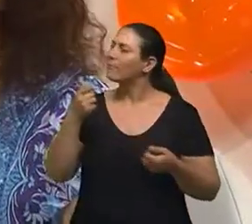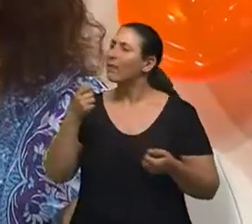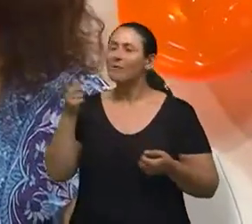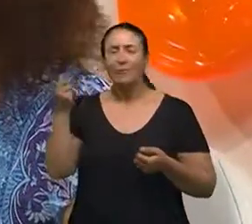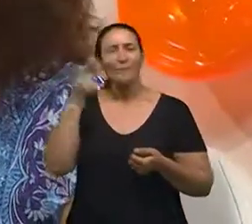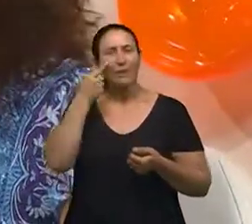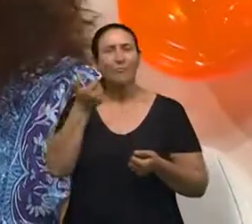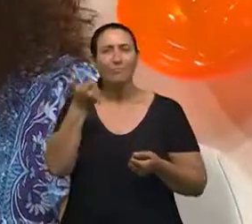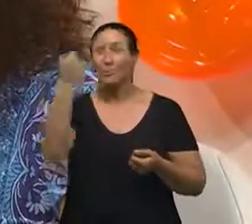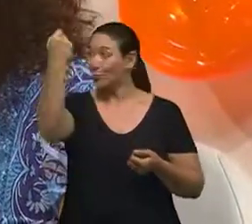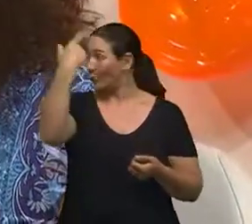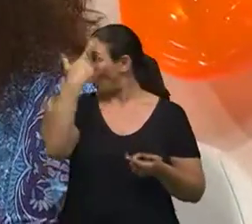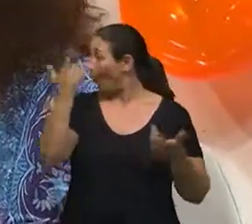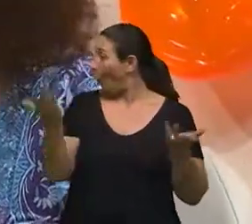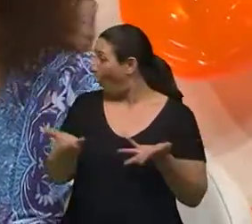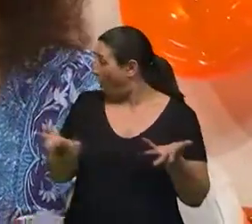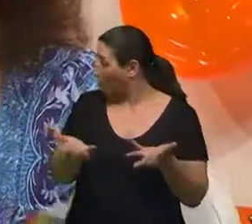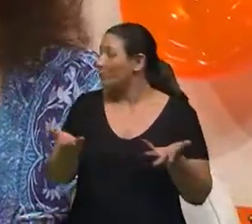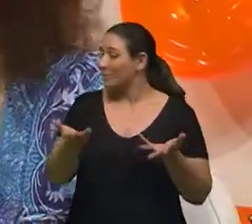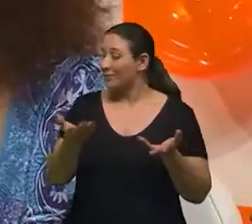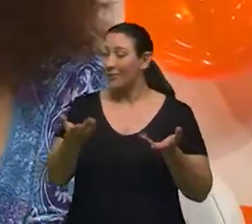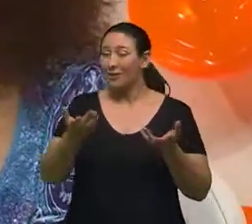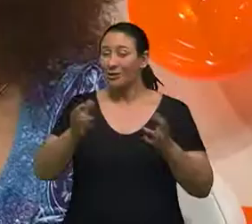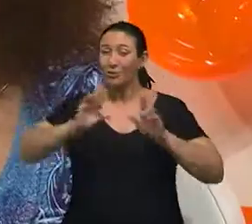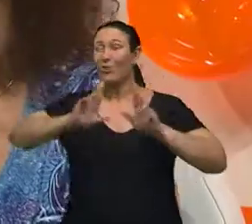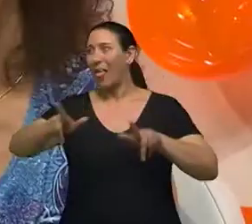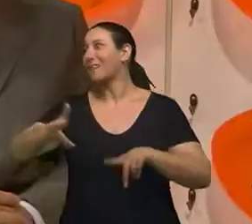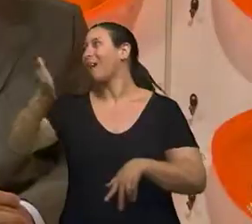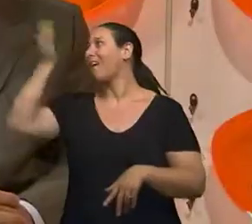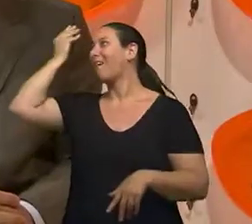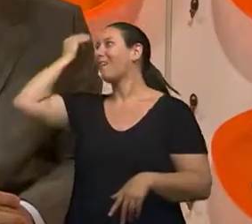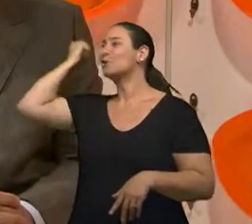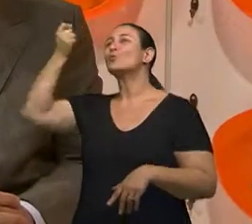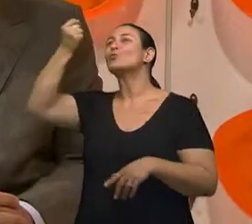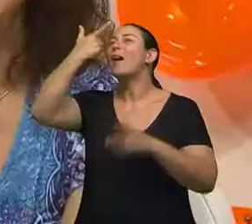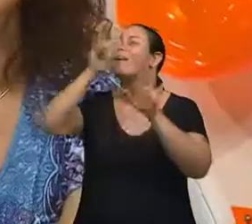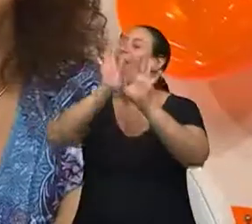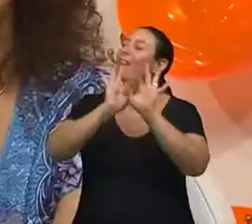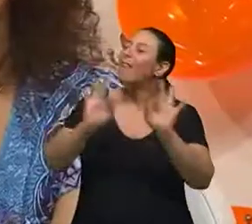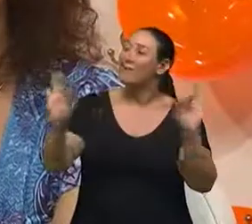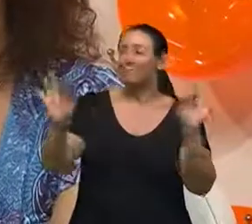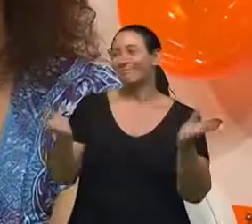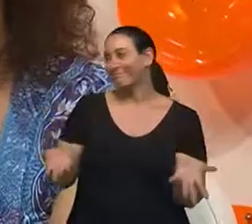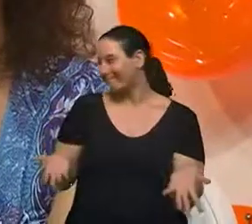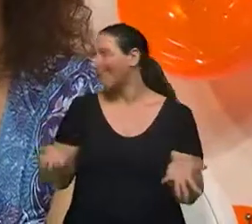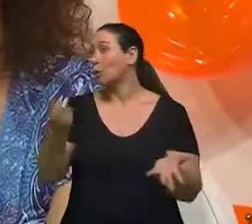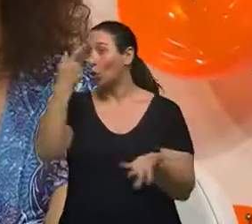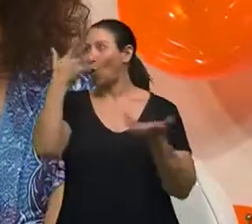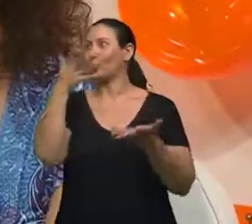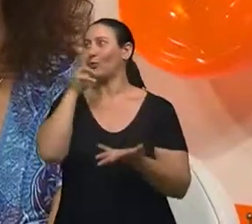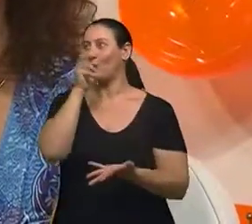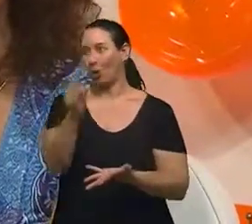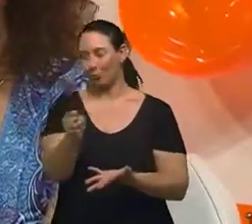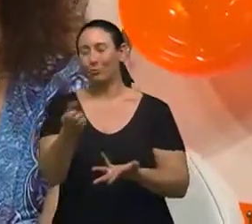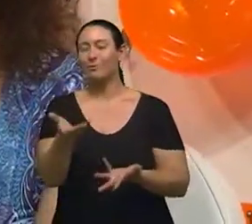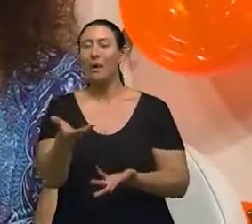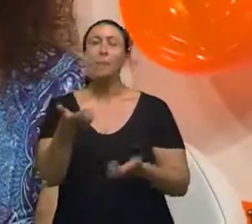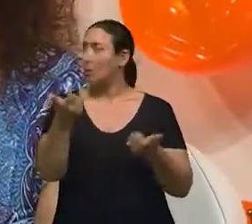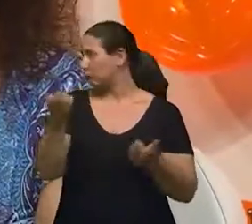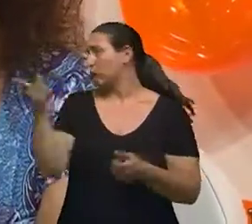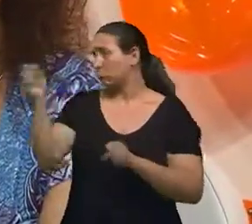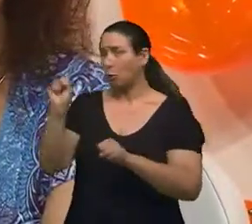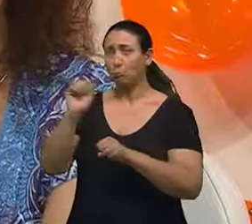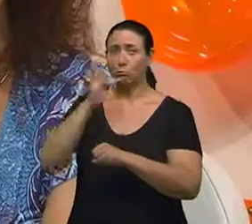é o mesmo sol de hoje, infelizmente, né, doutor? Evidentemente, não é o mesmo mais. Nós terminamos o nosso tempo, o que não quer dizer que o senhor não volte,